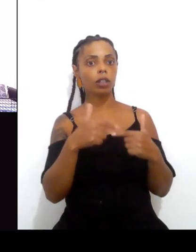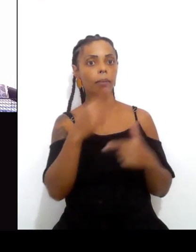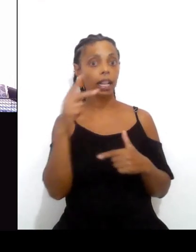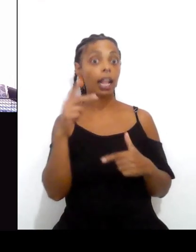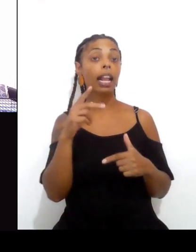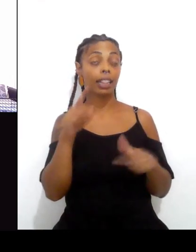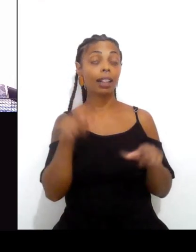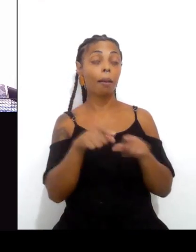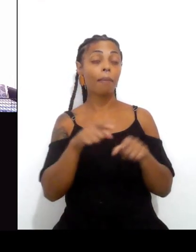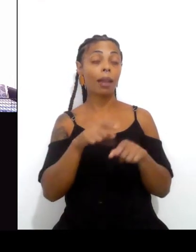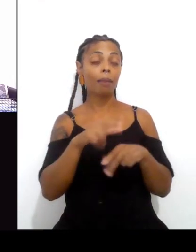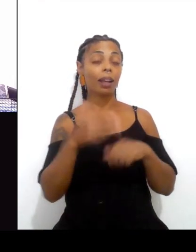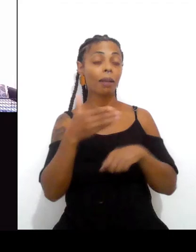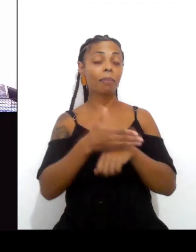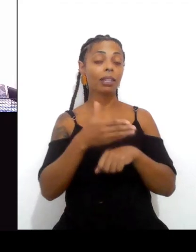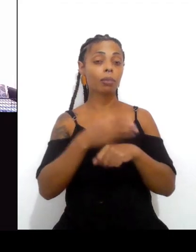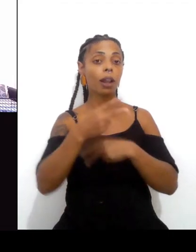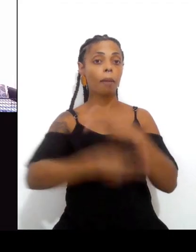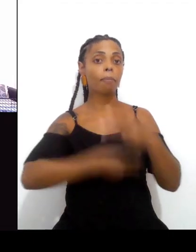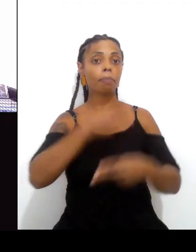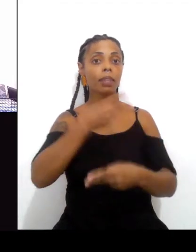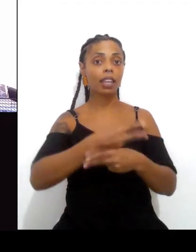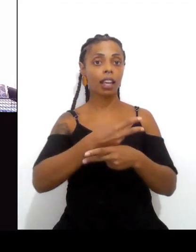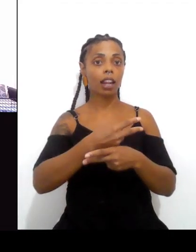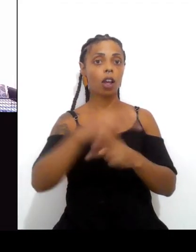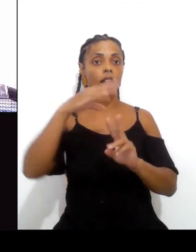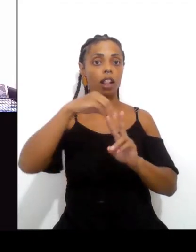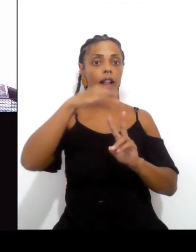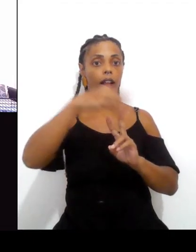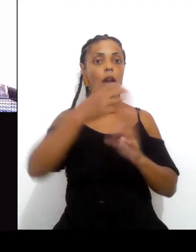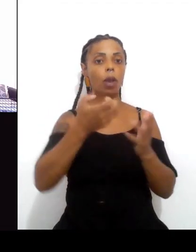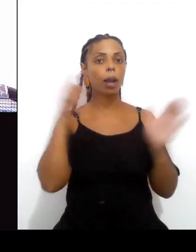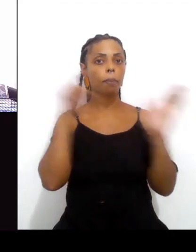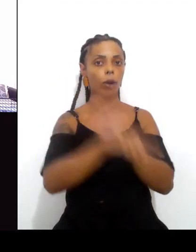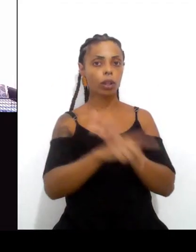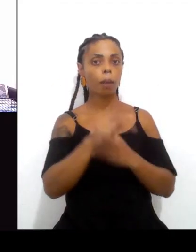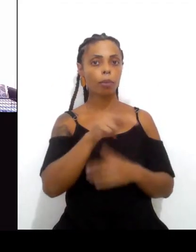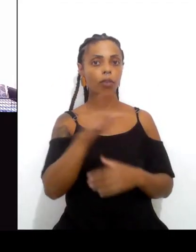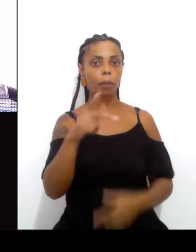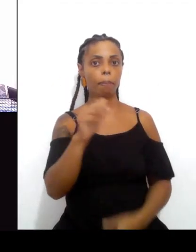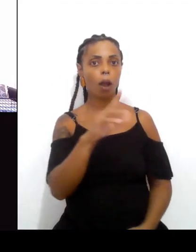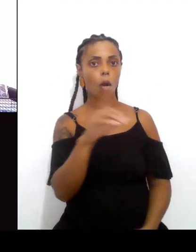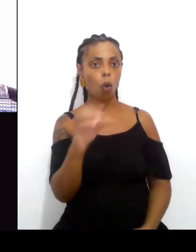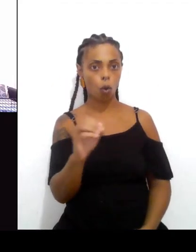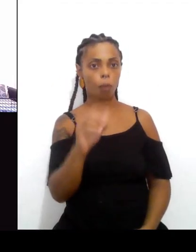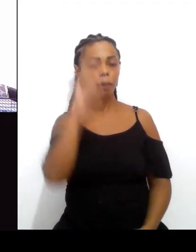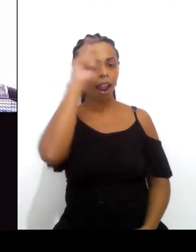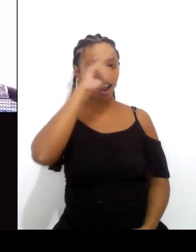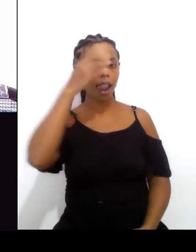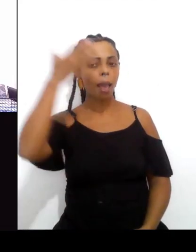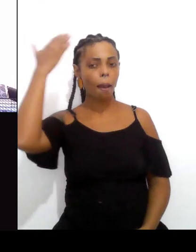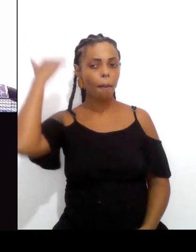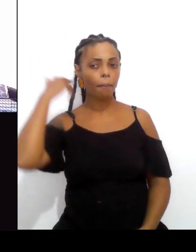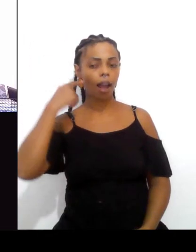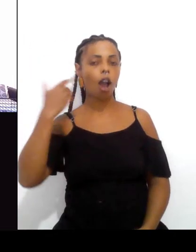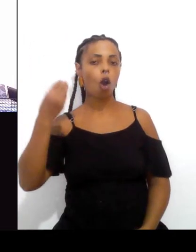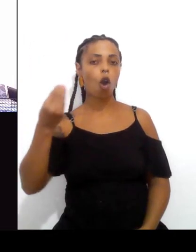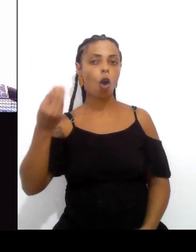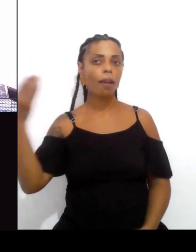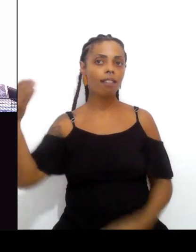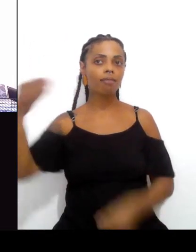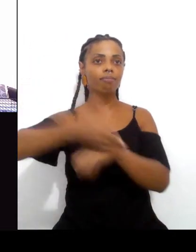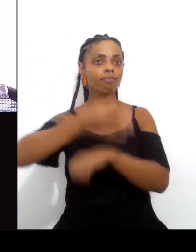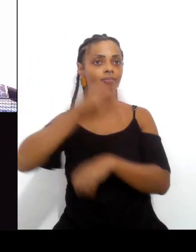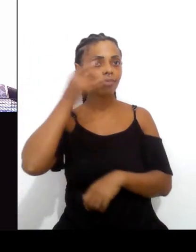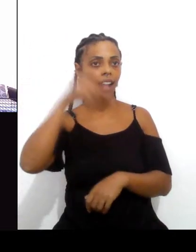antropofagia eu queria lançar uma pergunta ao Professor Paulo é rememorar mesmo a presença dele nessa Bienal do que